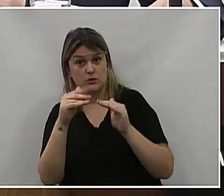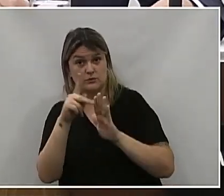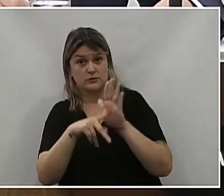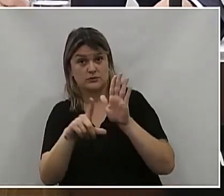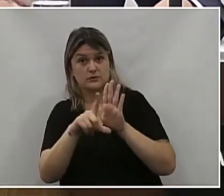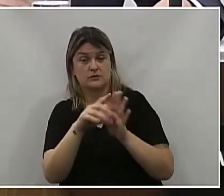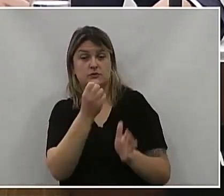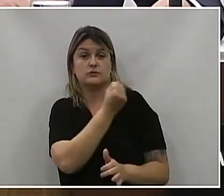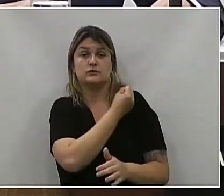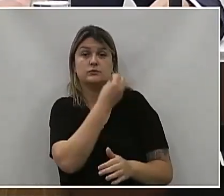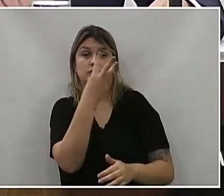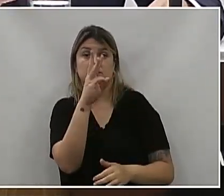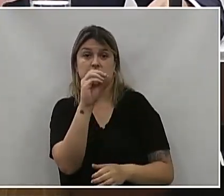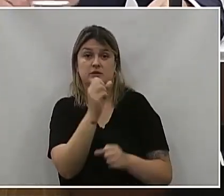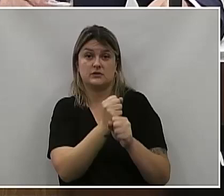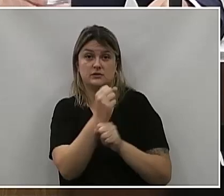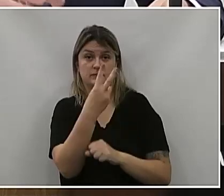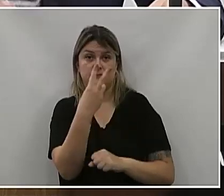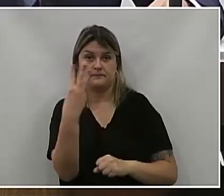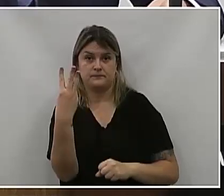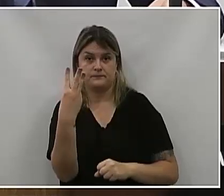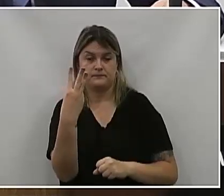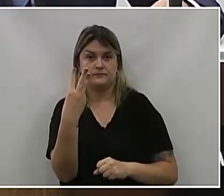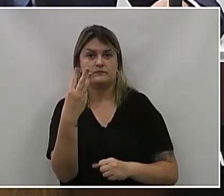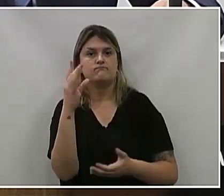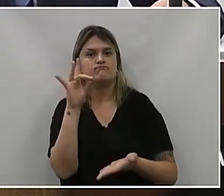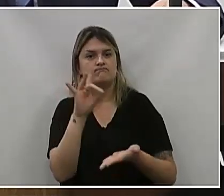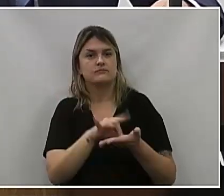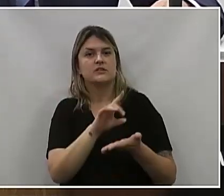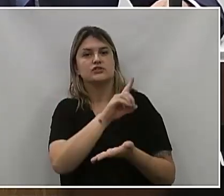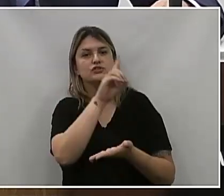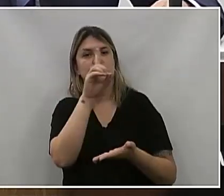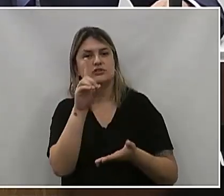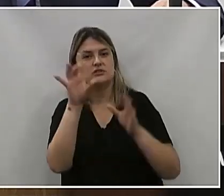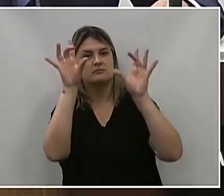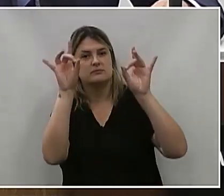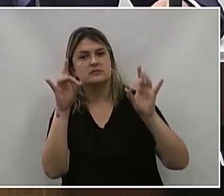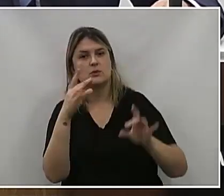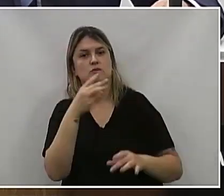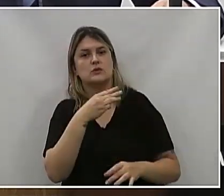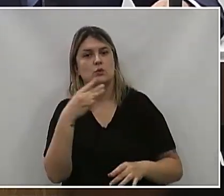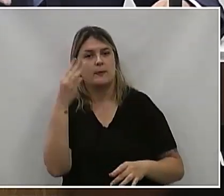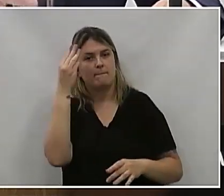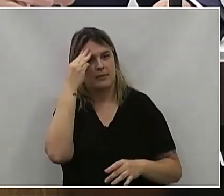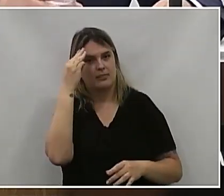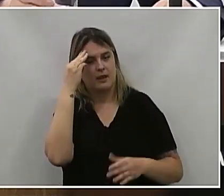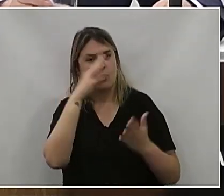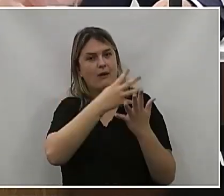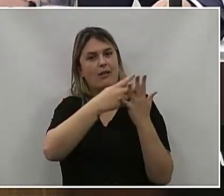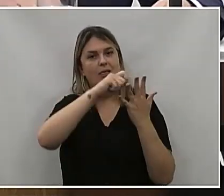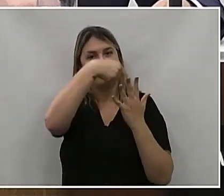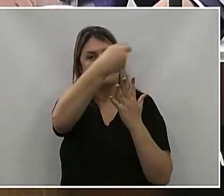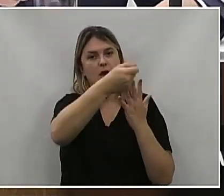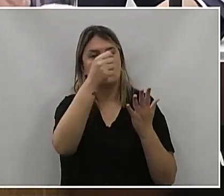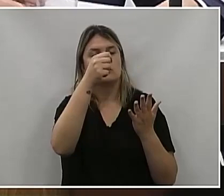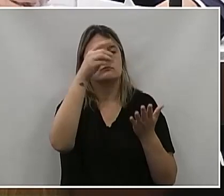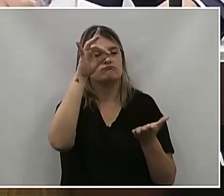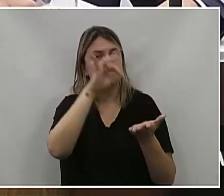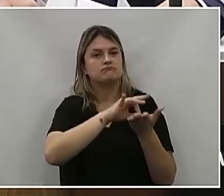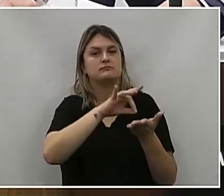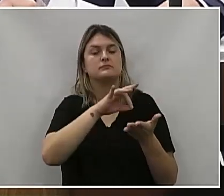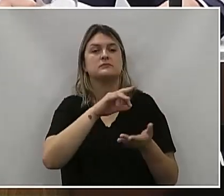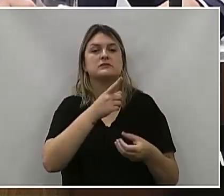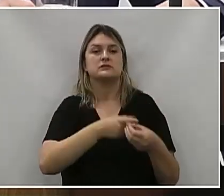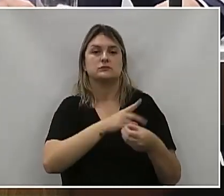projeto de lei ordinária número 30 de 2023, que institui o Dia Municipal da Saúde Mental no calendário oficial do município de União da